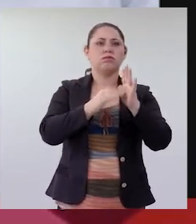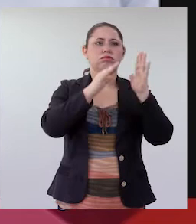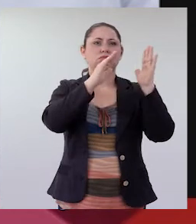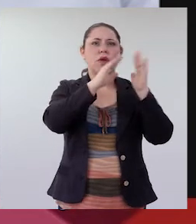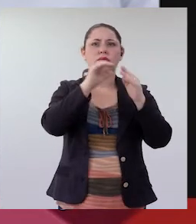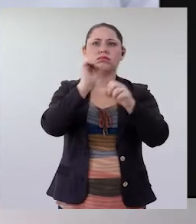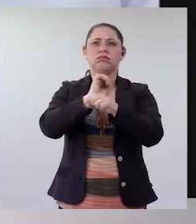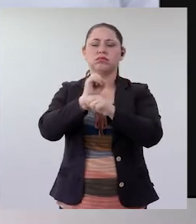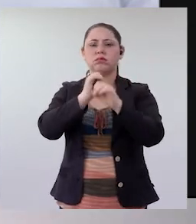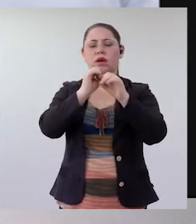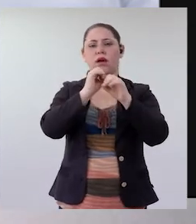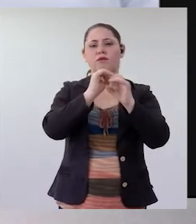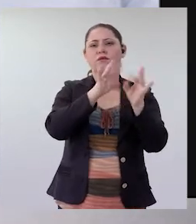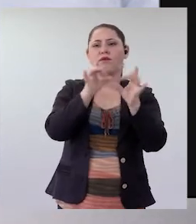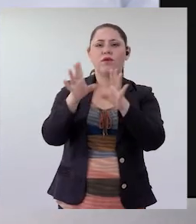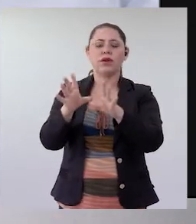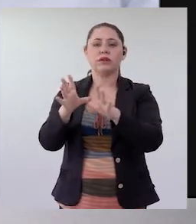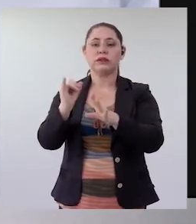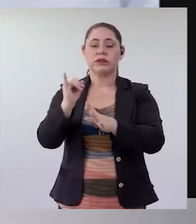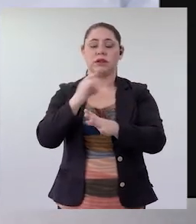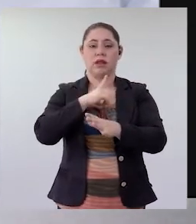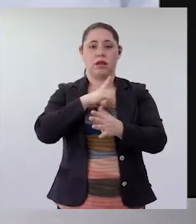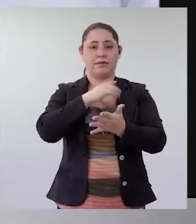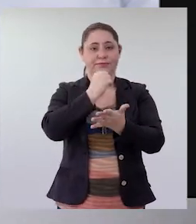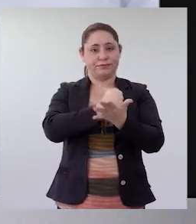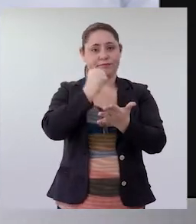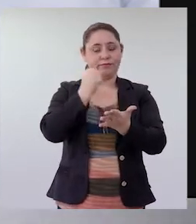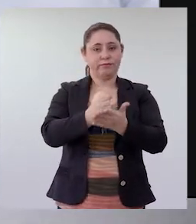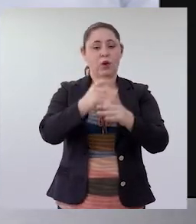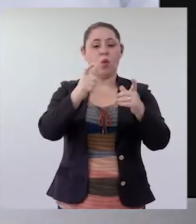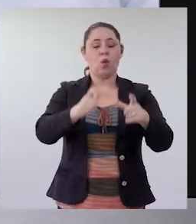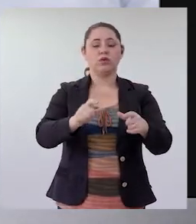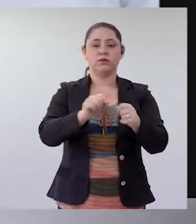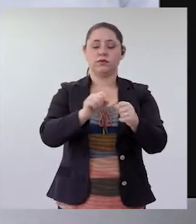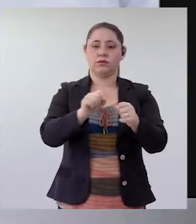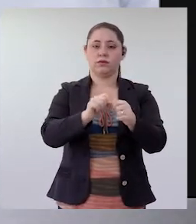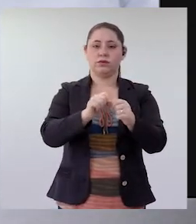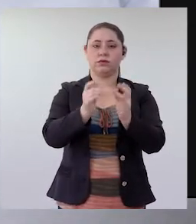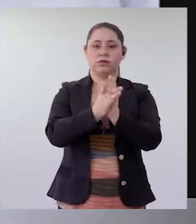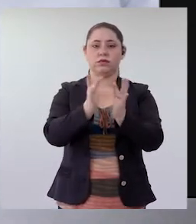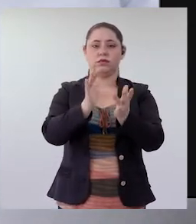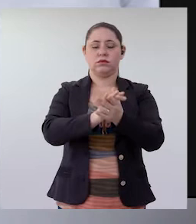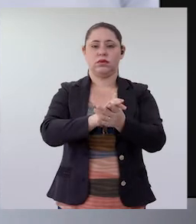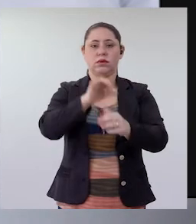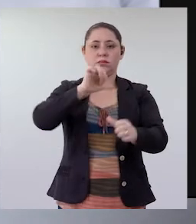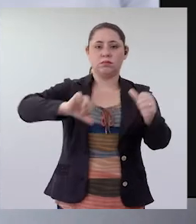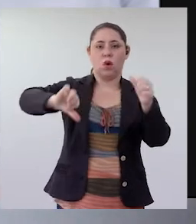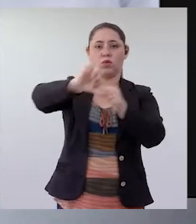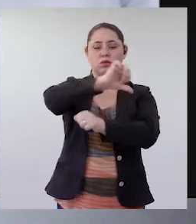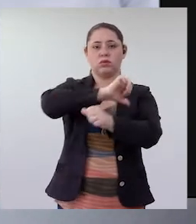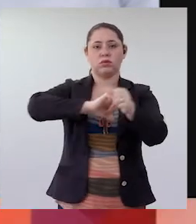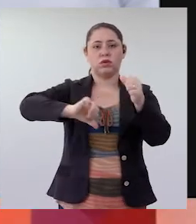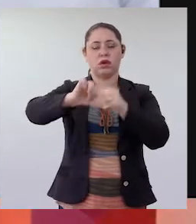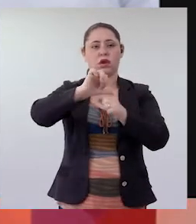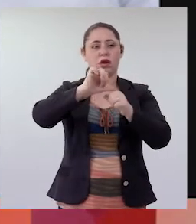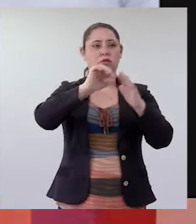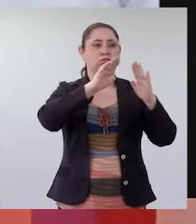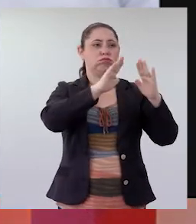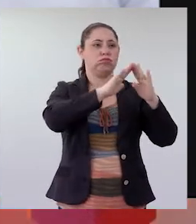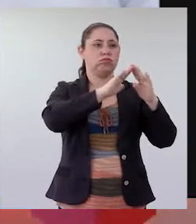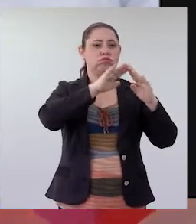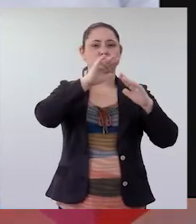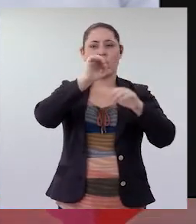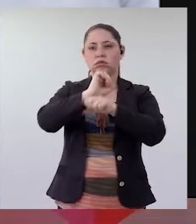esse novo estado civil lá no cartório de registro civil onde foi feito o casamento, para alterar a titularidade dos